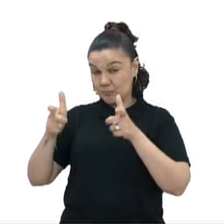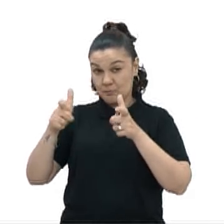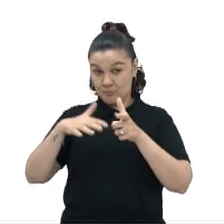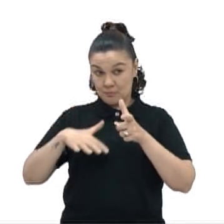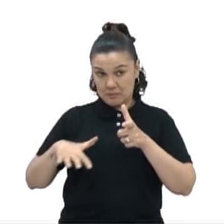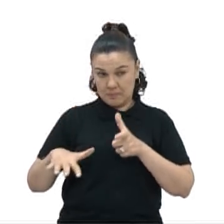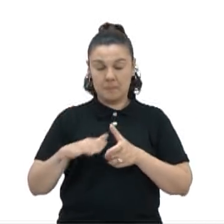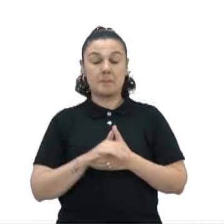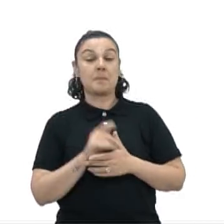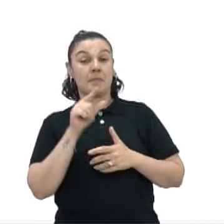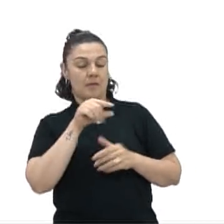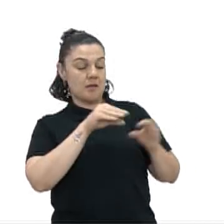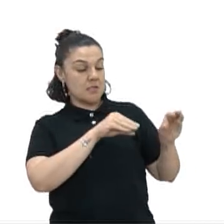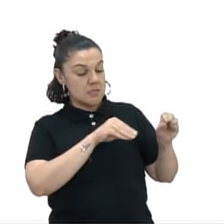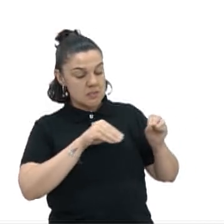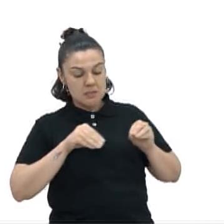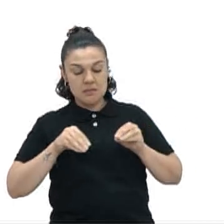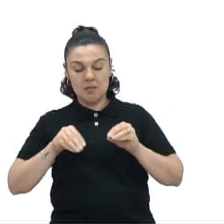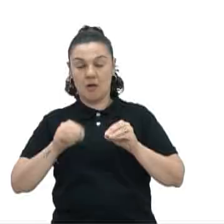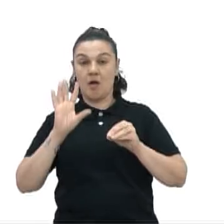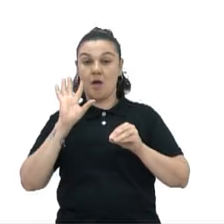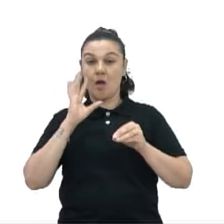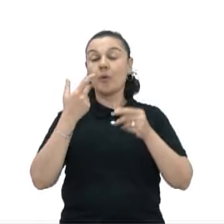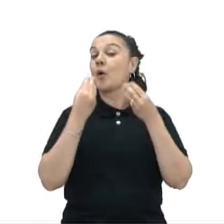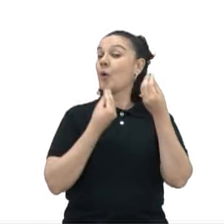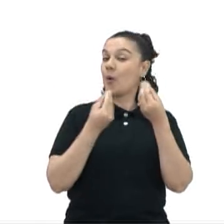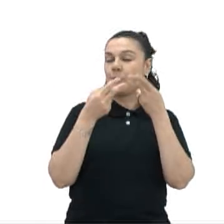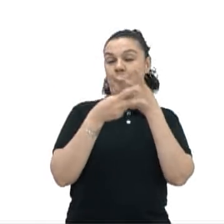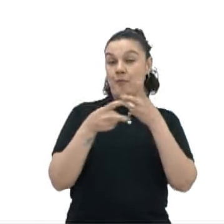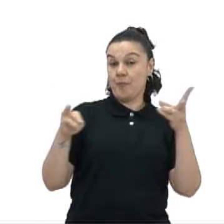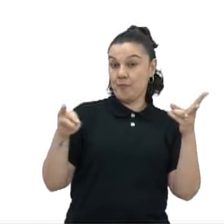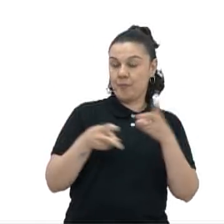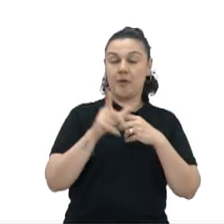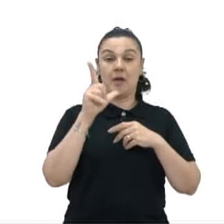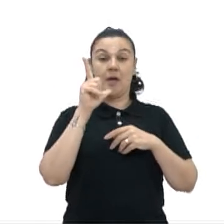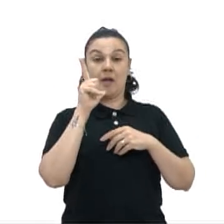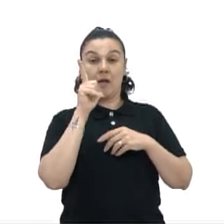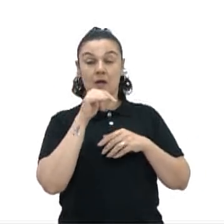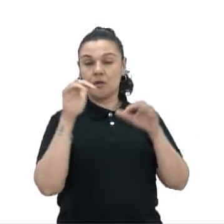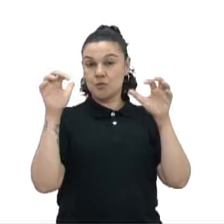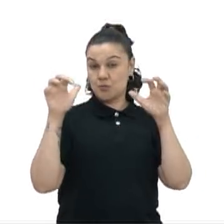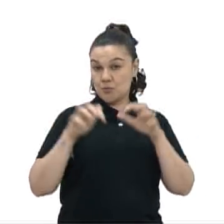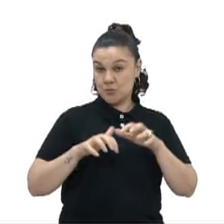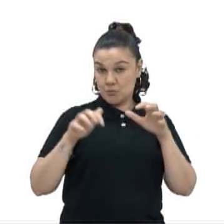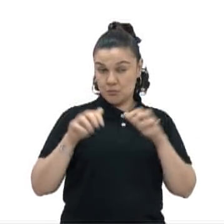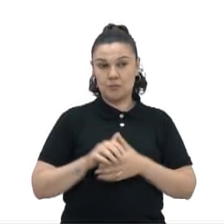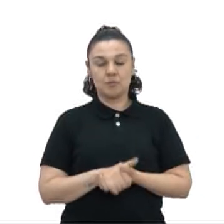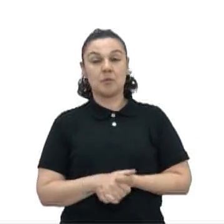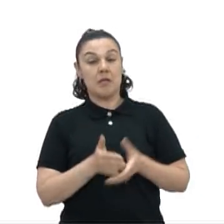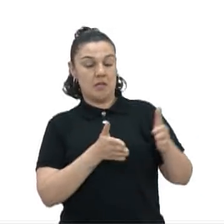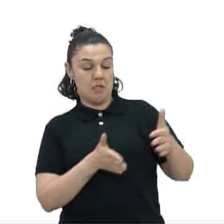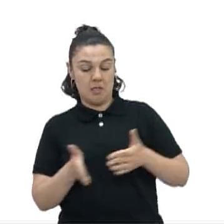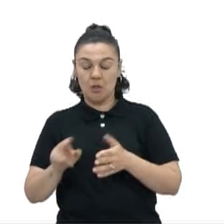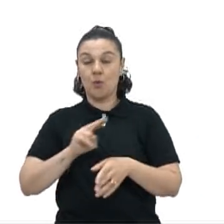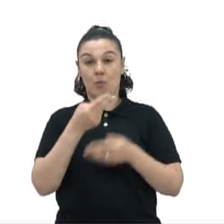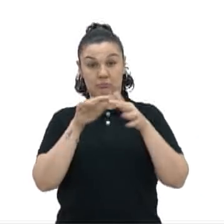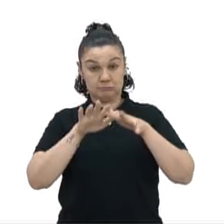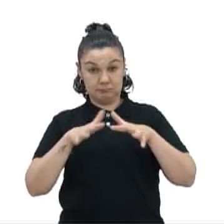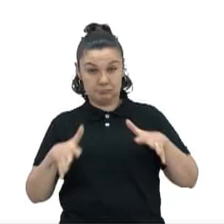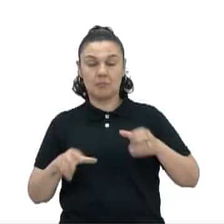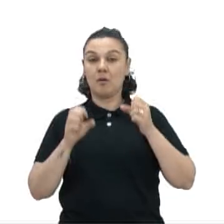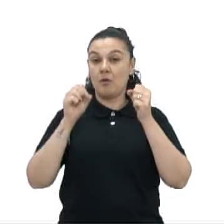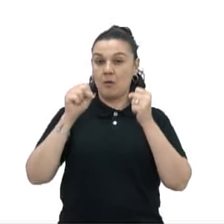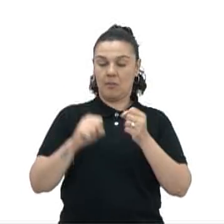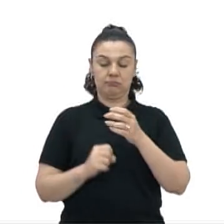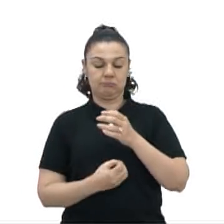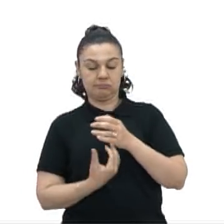locais. Esse transporte ocorre por meio do vento, da água e da água das chuvas, rios e mares, e pode